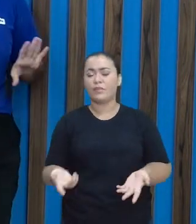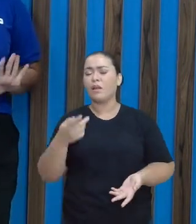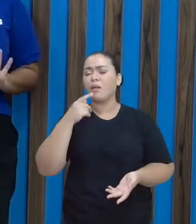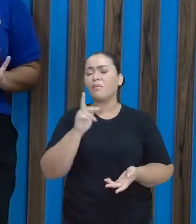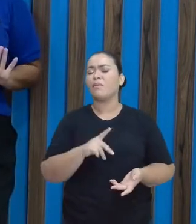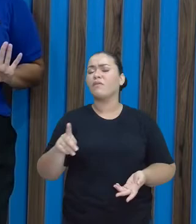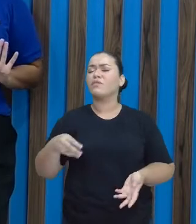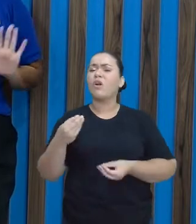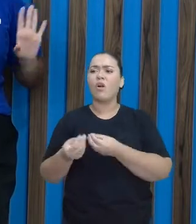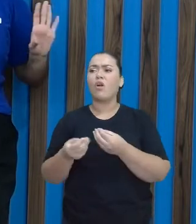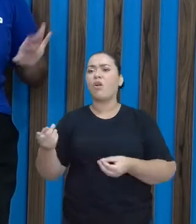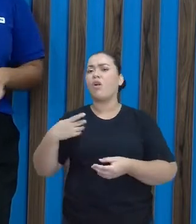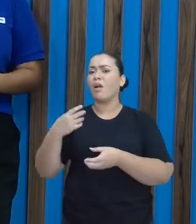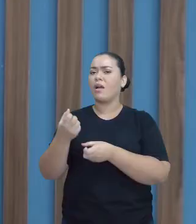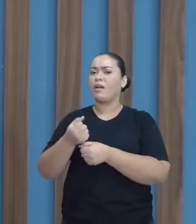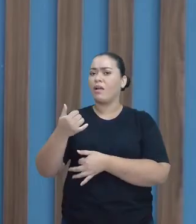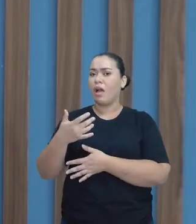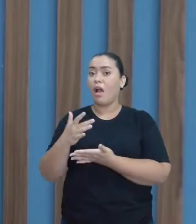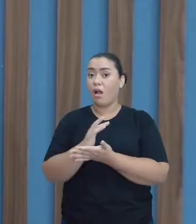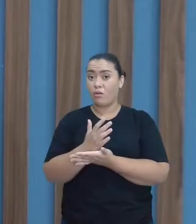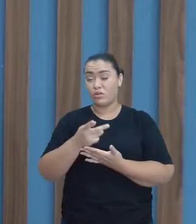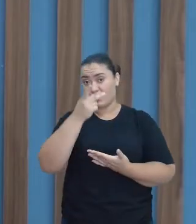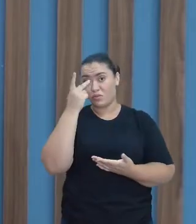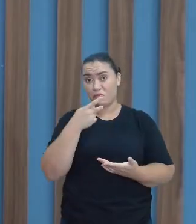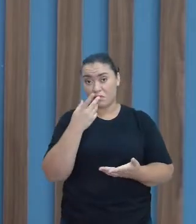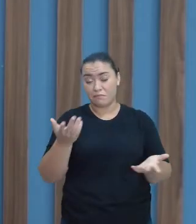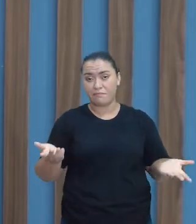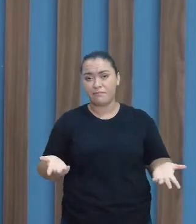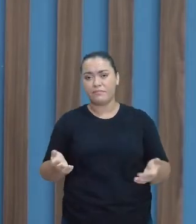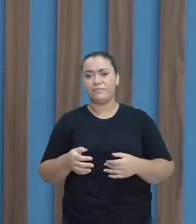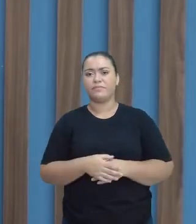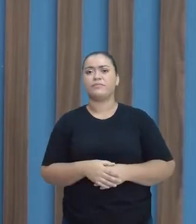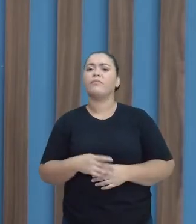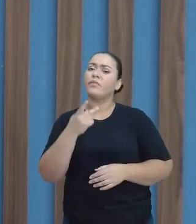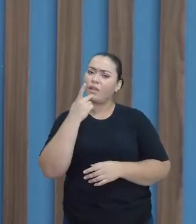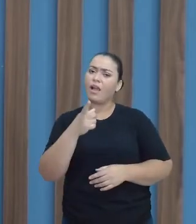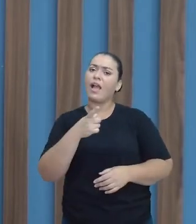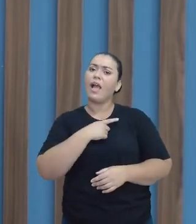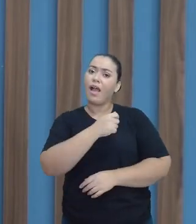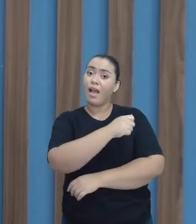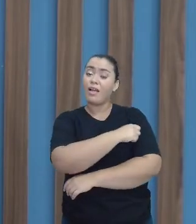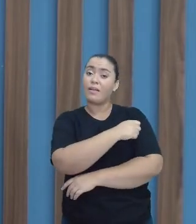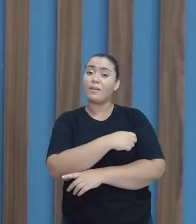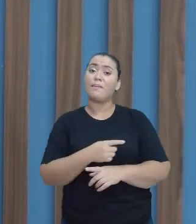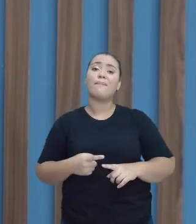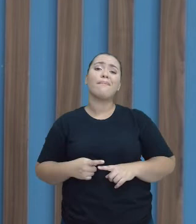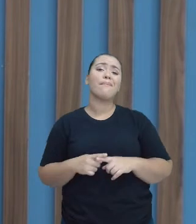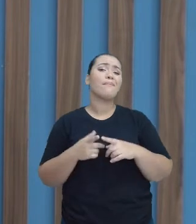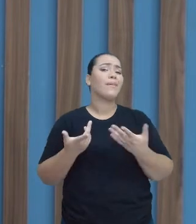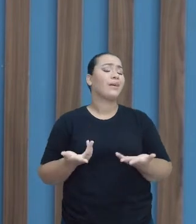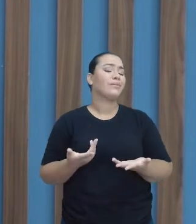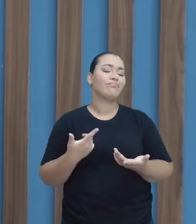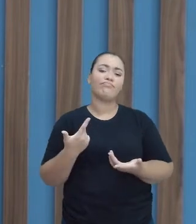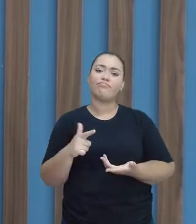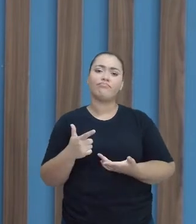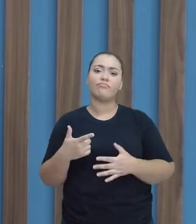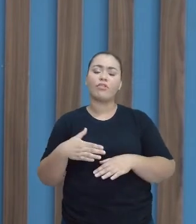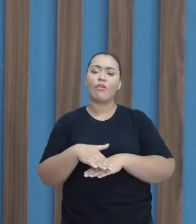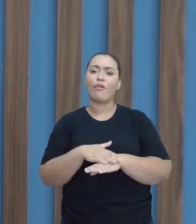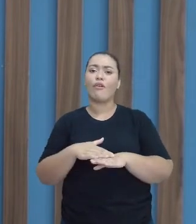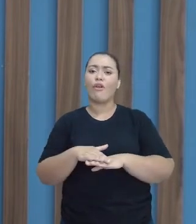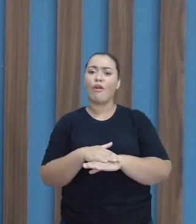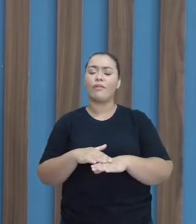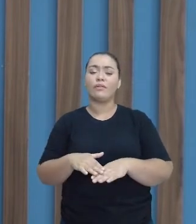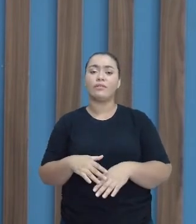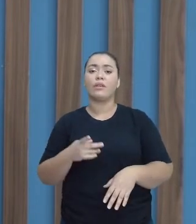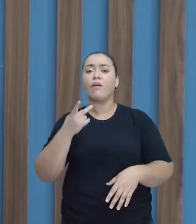até agora no chat? Tudo tranquilo? Temos alunos aqui no chat, só nós estamos conversando. Mas eu falei para